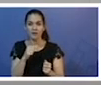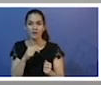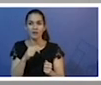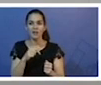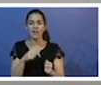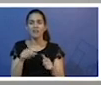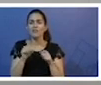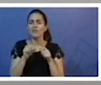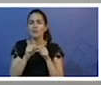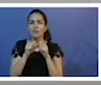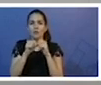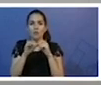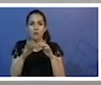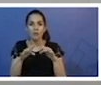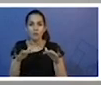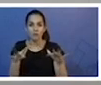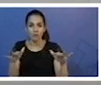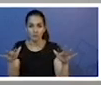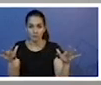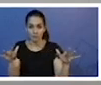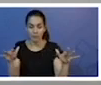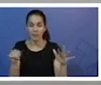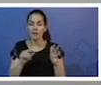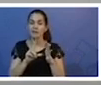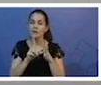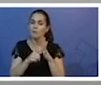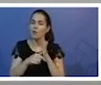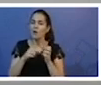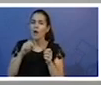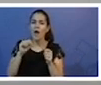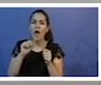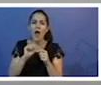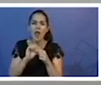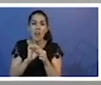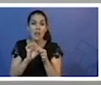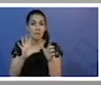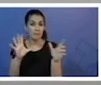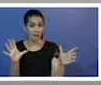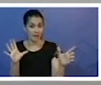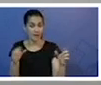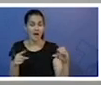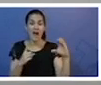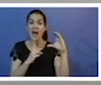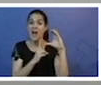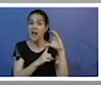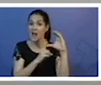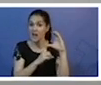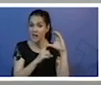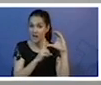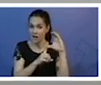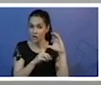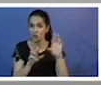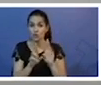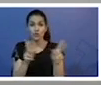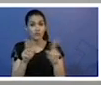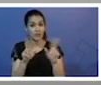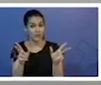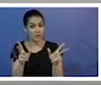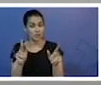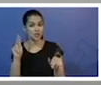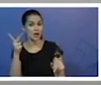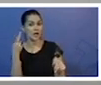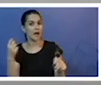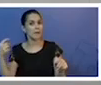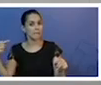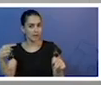vai sofrer uma dissociação e ele vai liberar um cátion diferente de H- e um ânion que